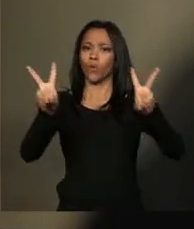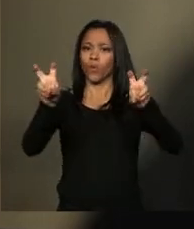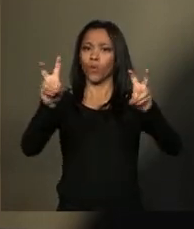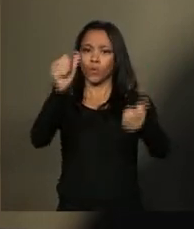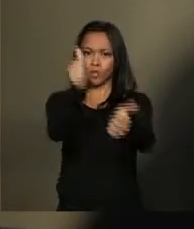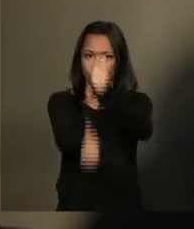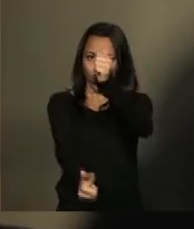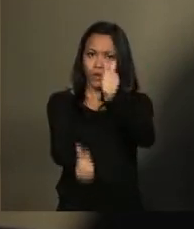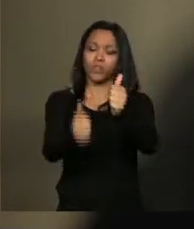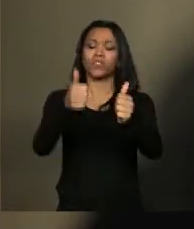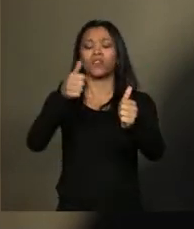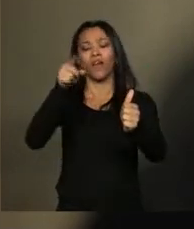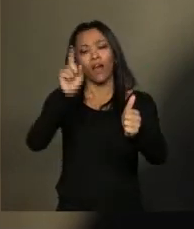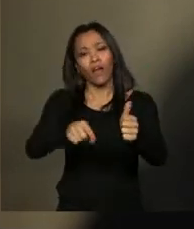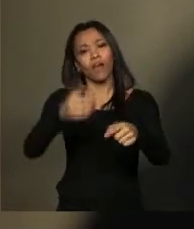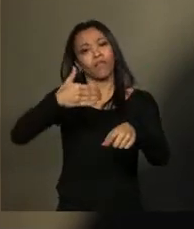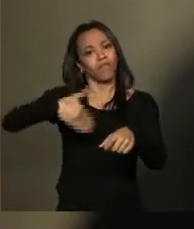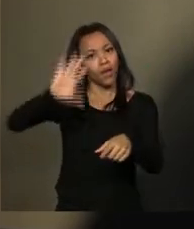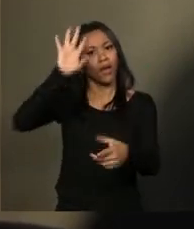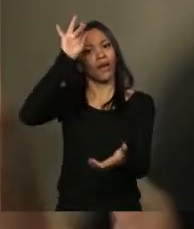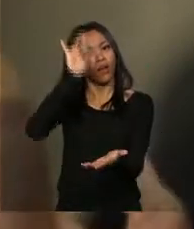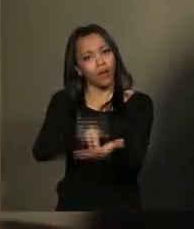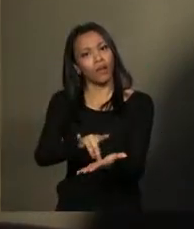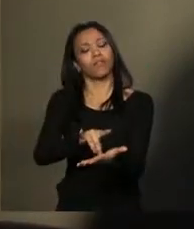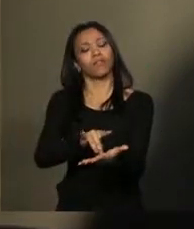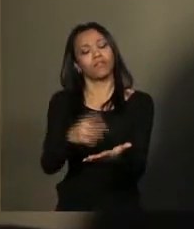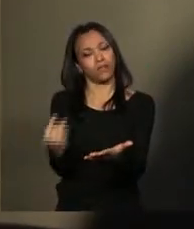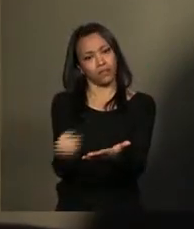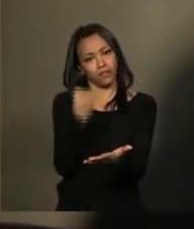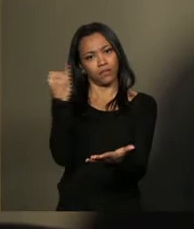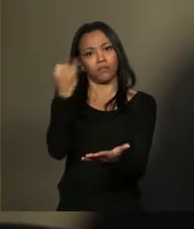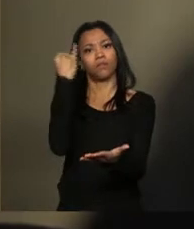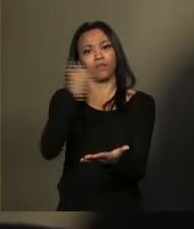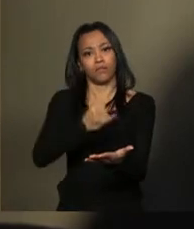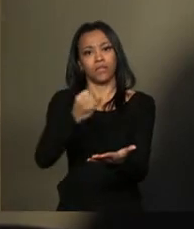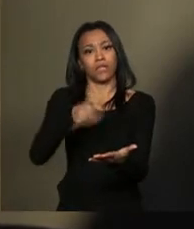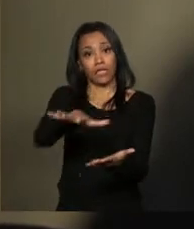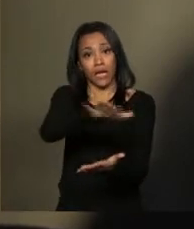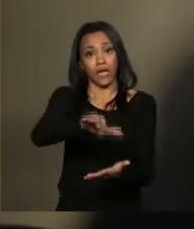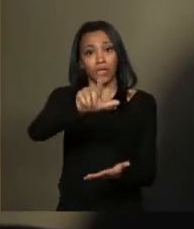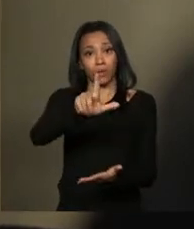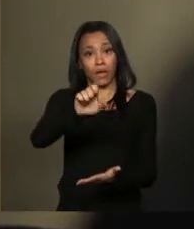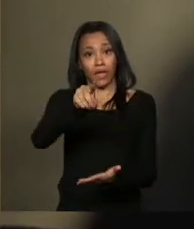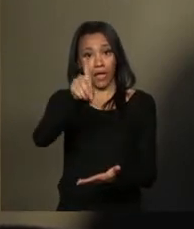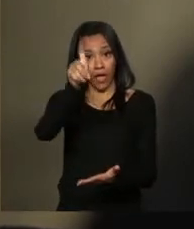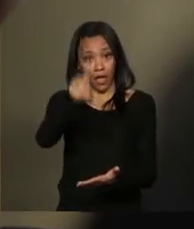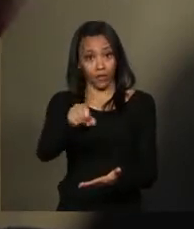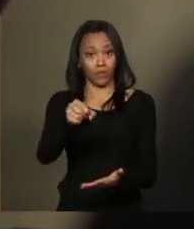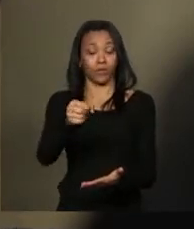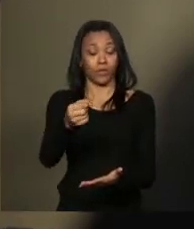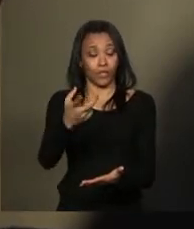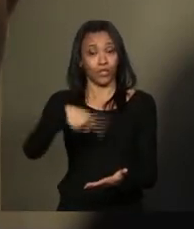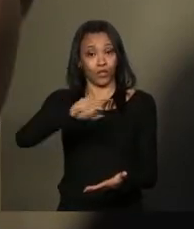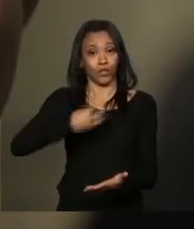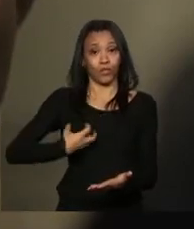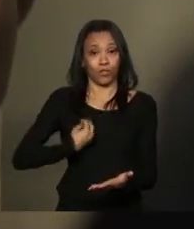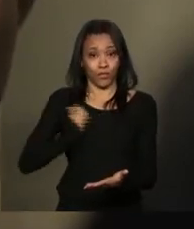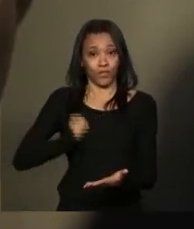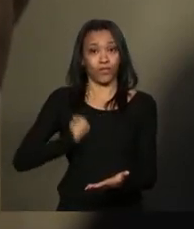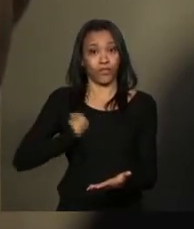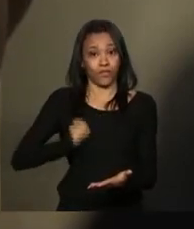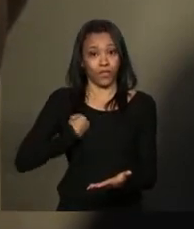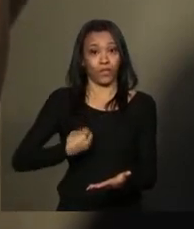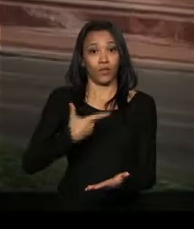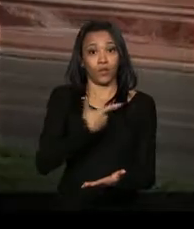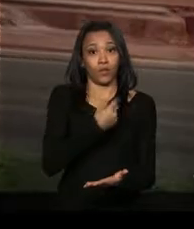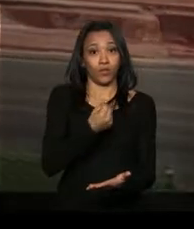de mais real em termos de legado de um período em que a gente está vivendo aí desde